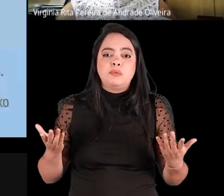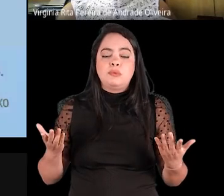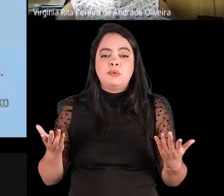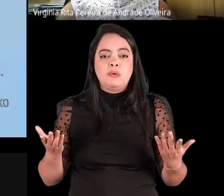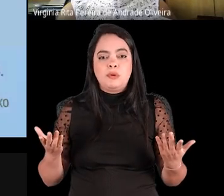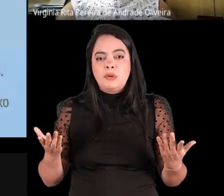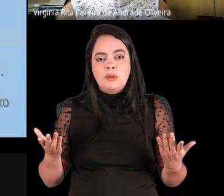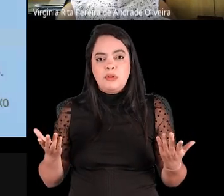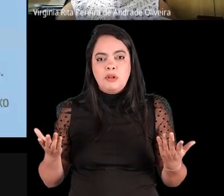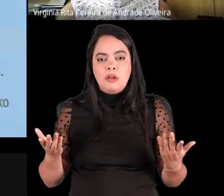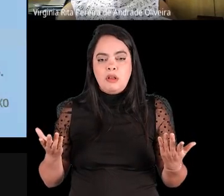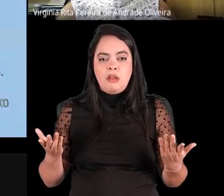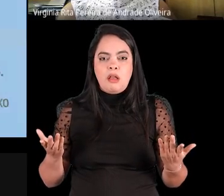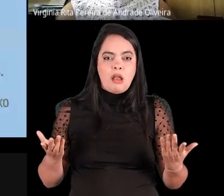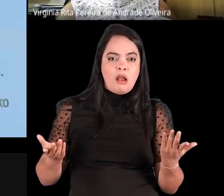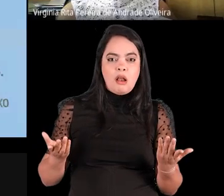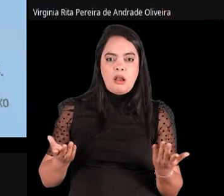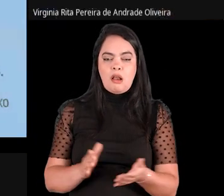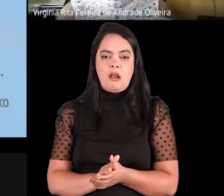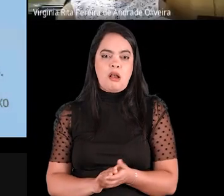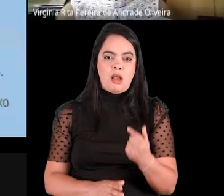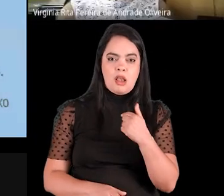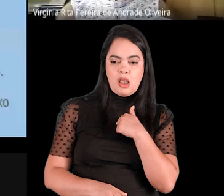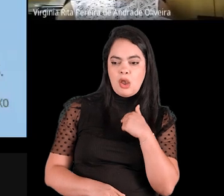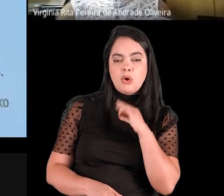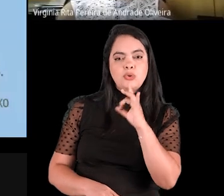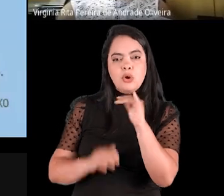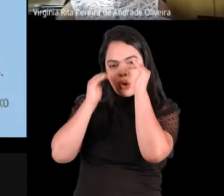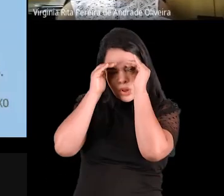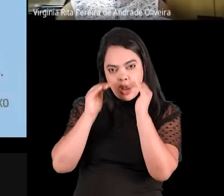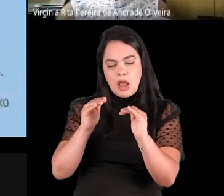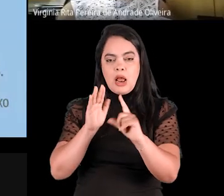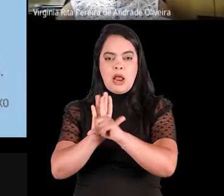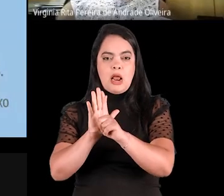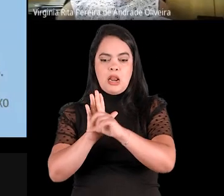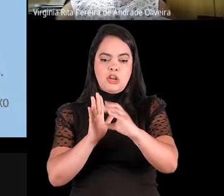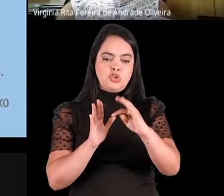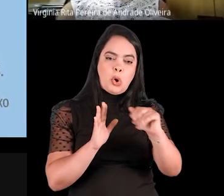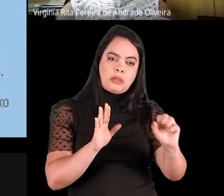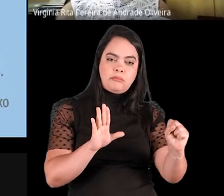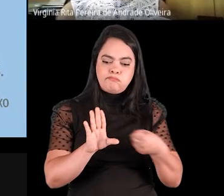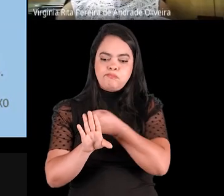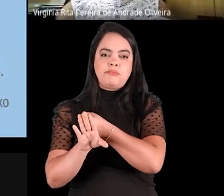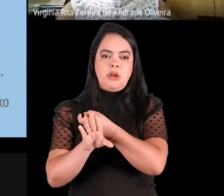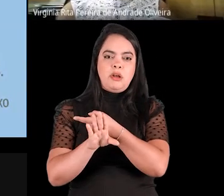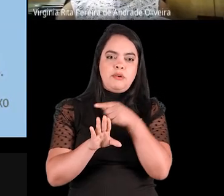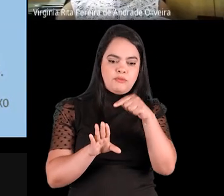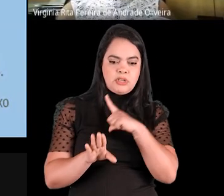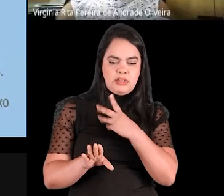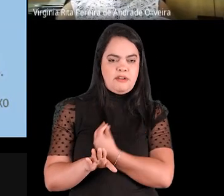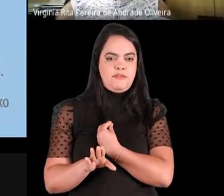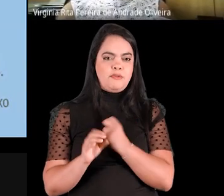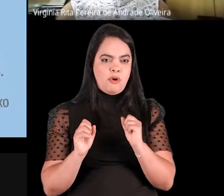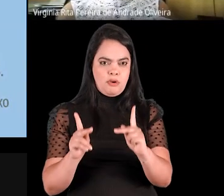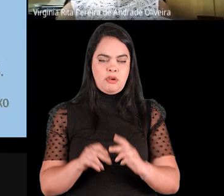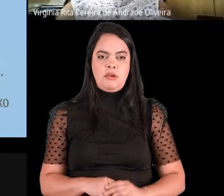que dizer, né, estou cumprindo uma legislação, então você está aqui, ok, né? Então eu preciso pensar, como